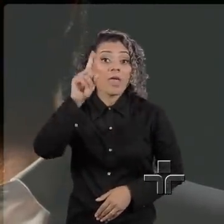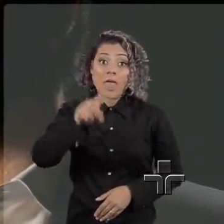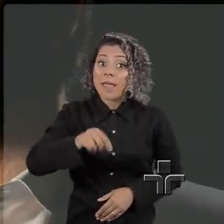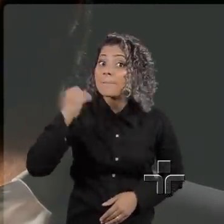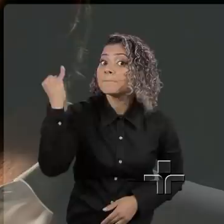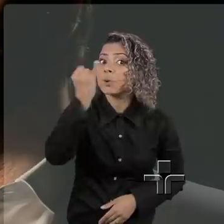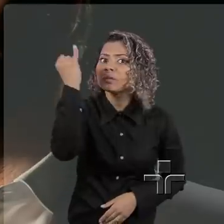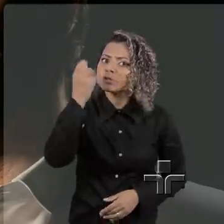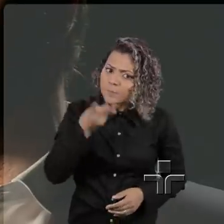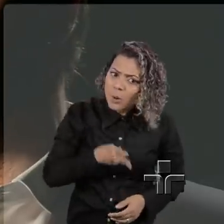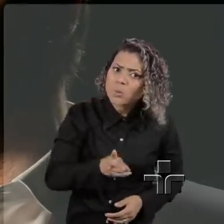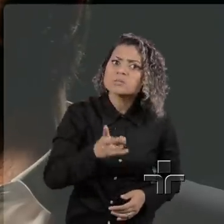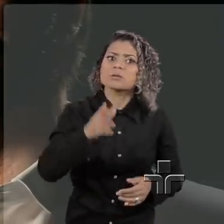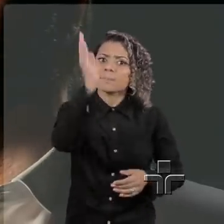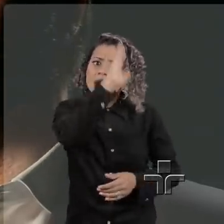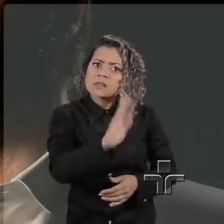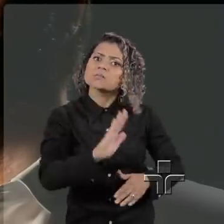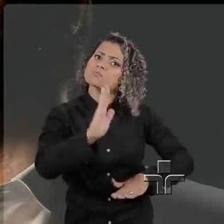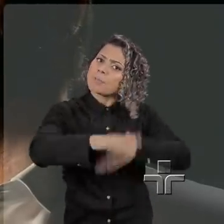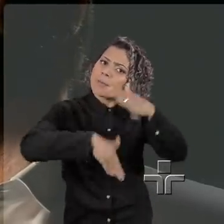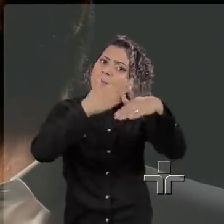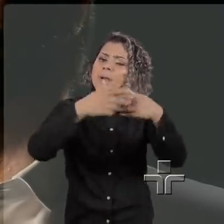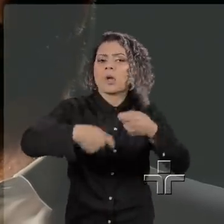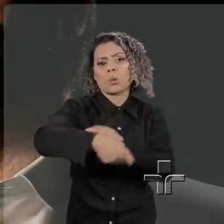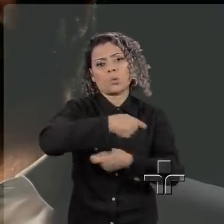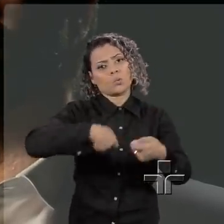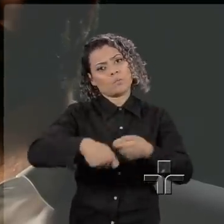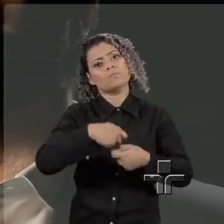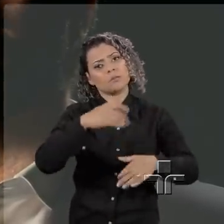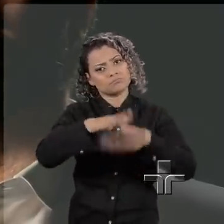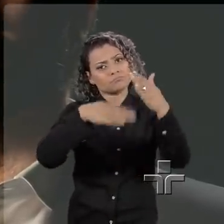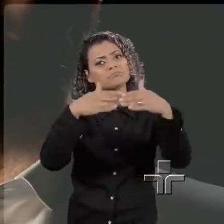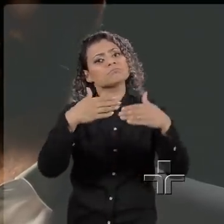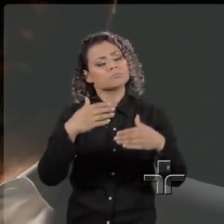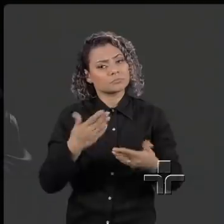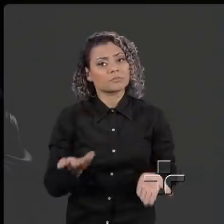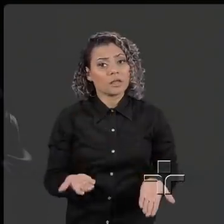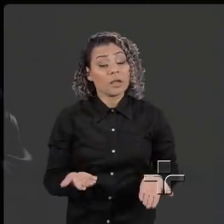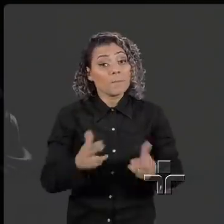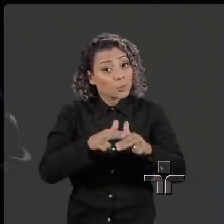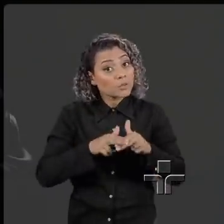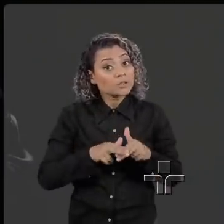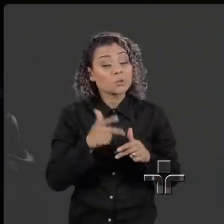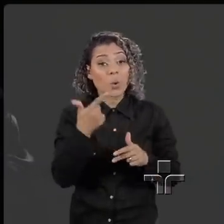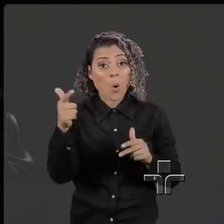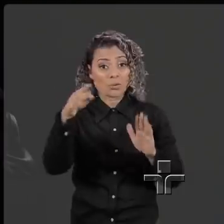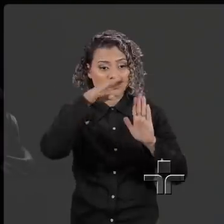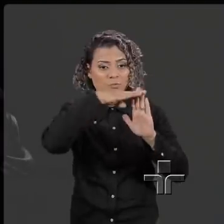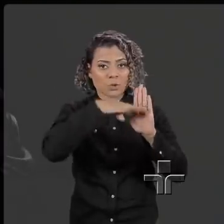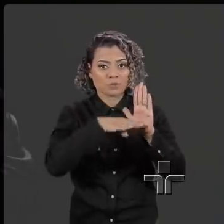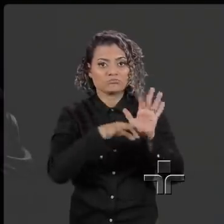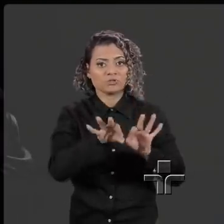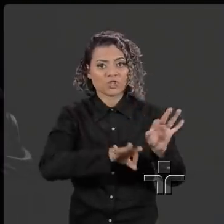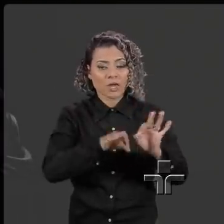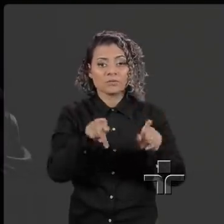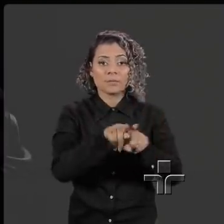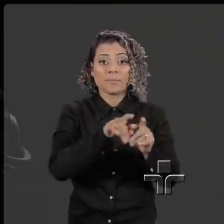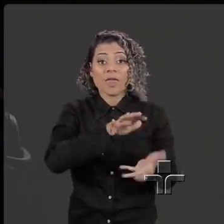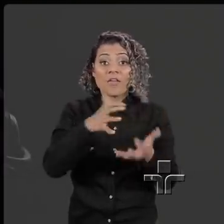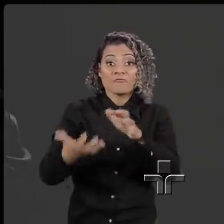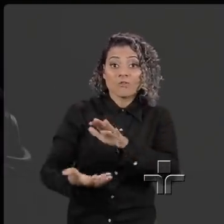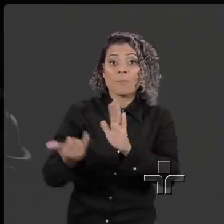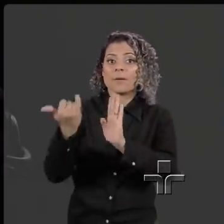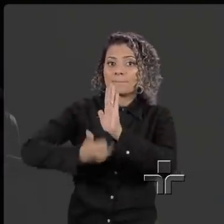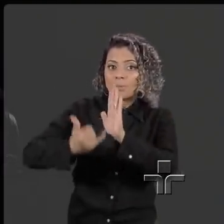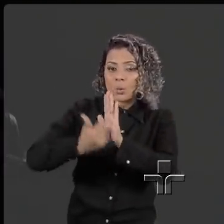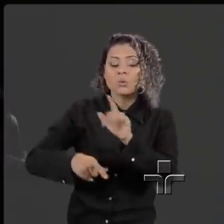para sustentar o crescimento, a retomada econômica e o crescimento do Brasil para os próximos anos. Né? Há outras agendas, por exemplo, a reforma tributária, que também não